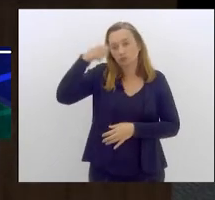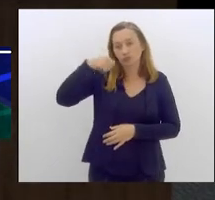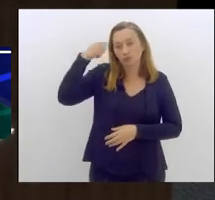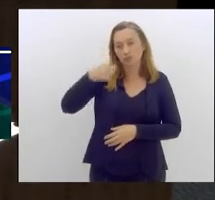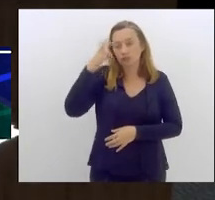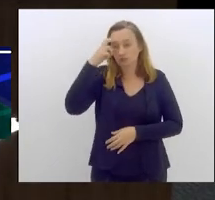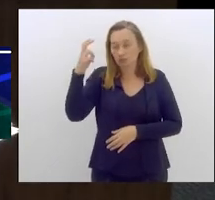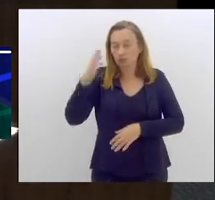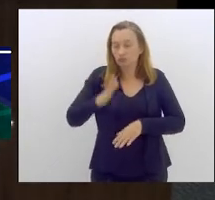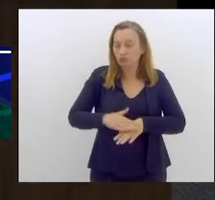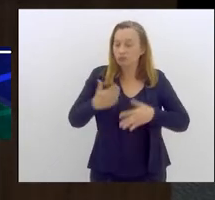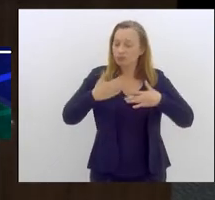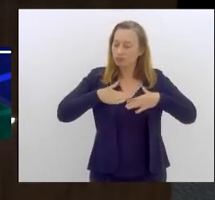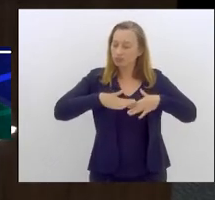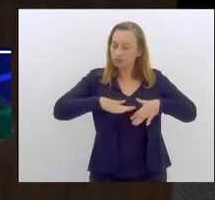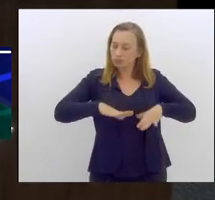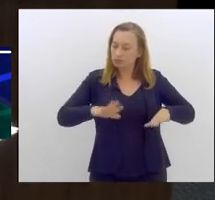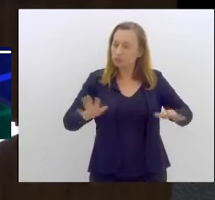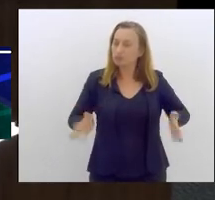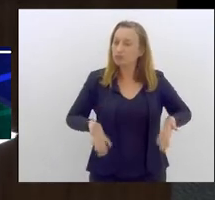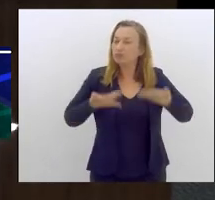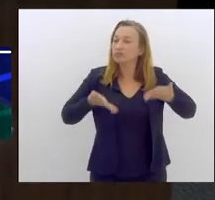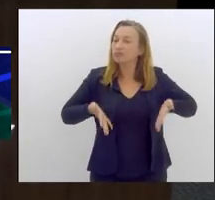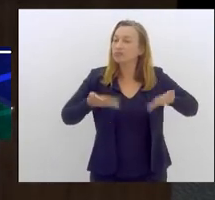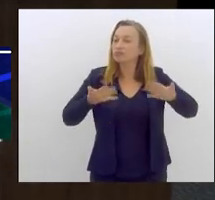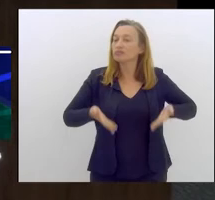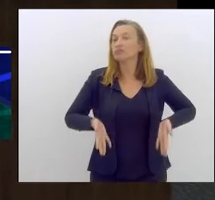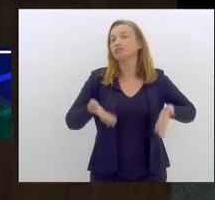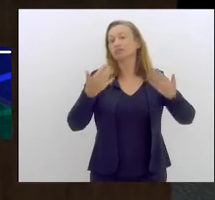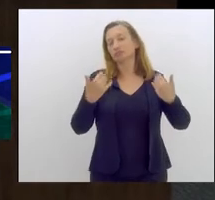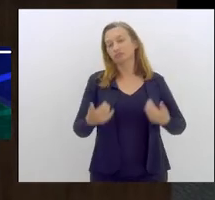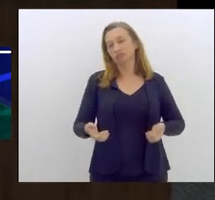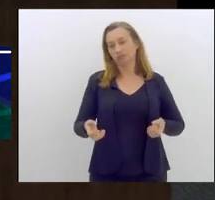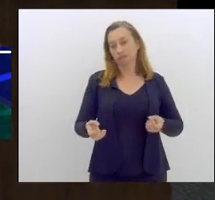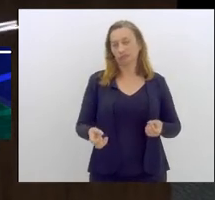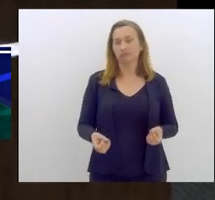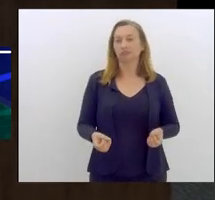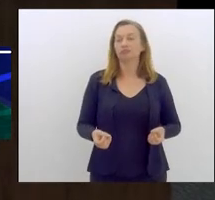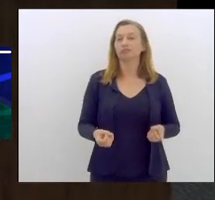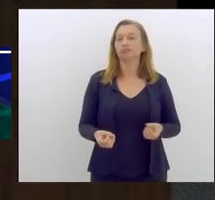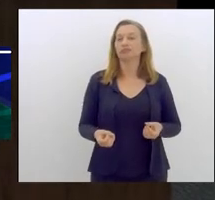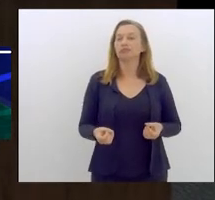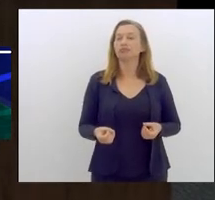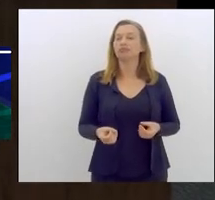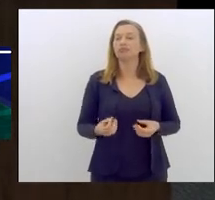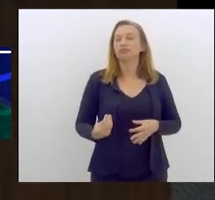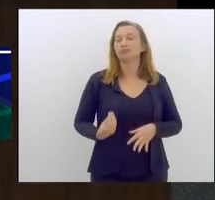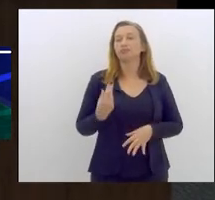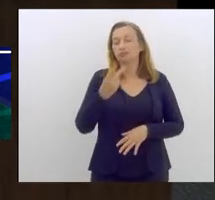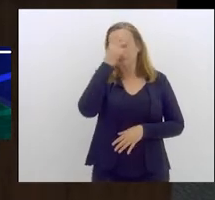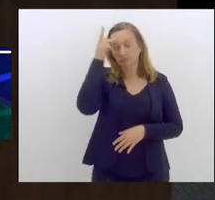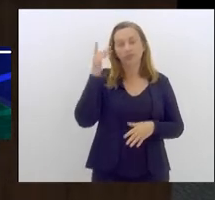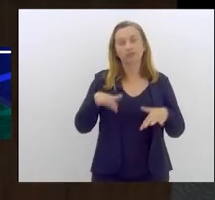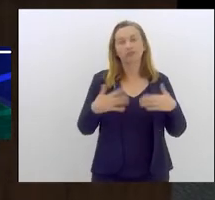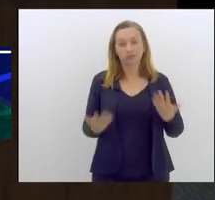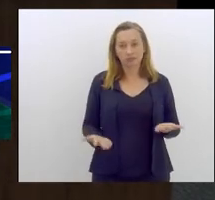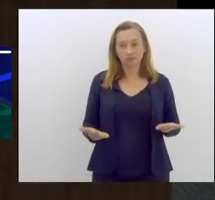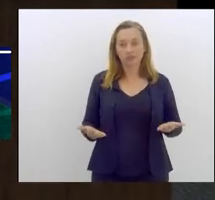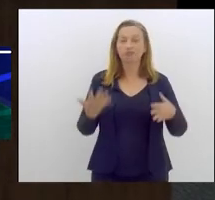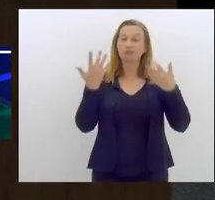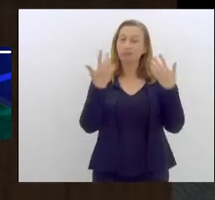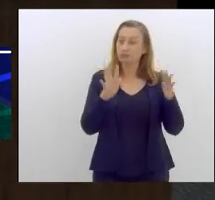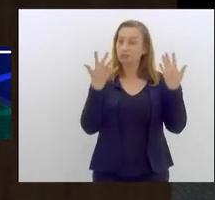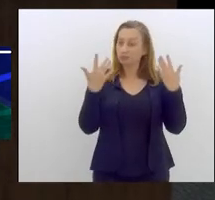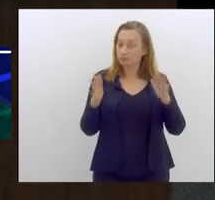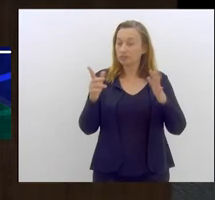com mais leveza, com mais criatividade e trazendo para o cotidiano das pessoas. Então, fica aqui